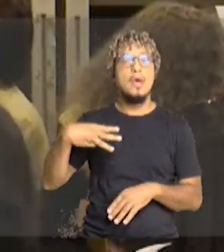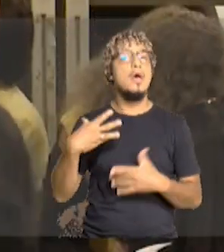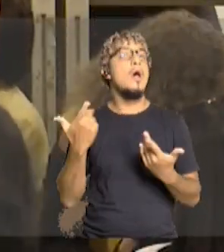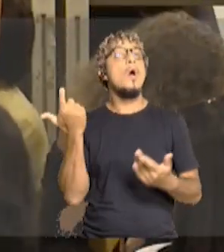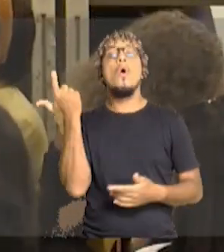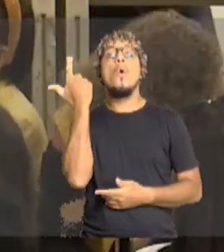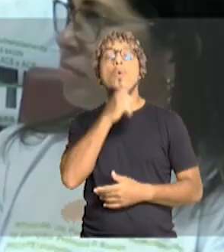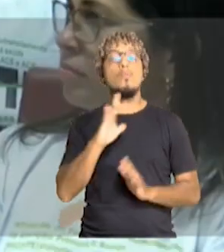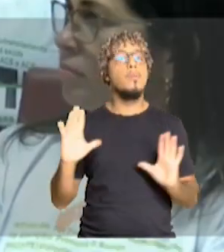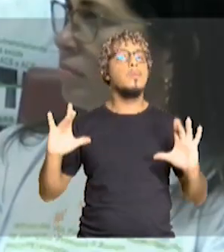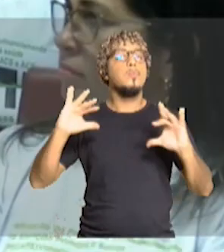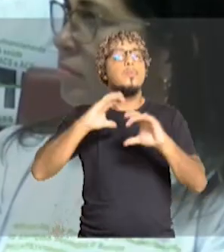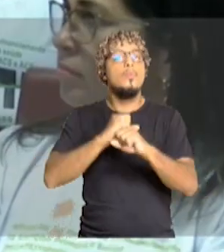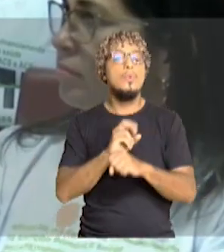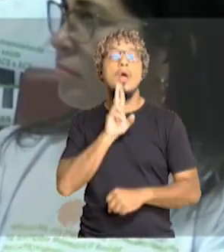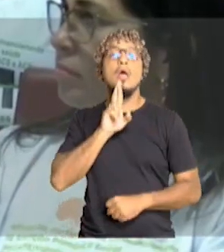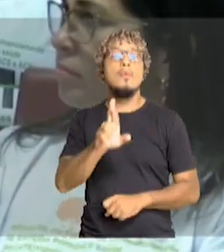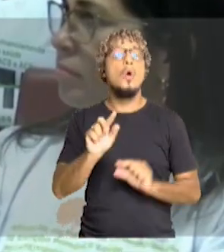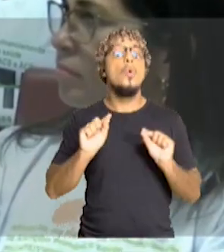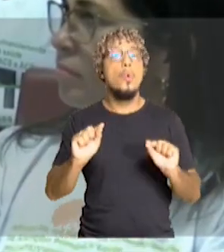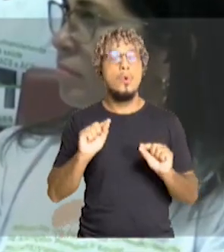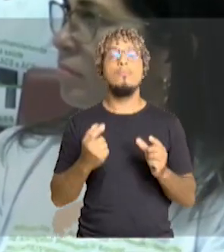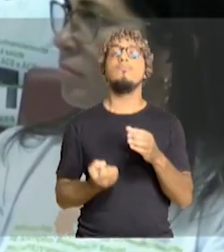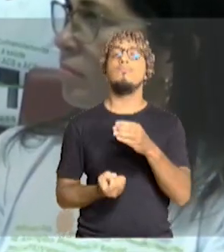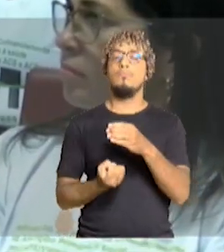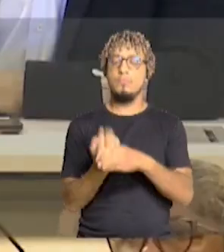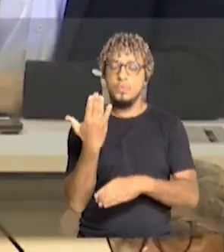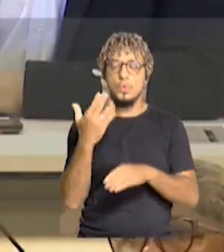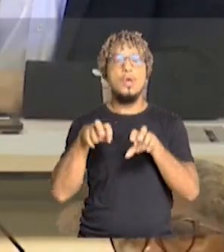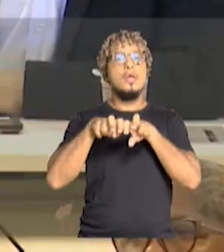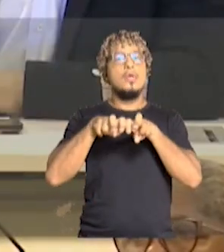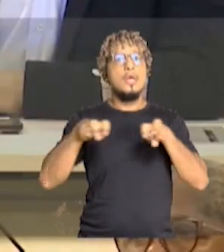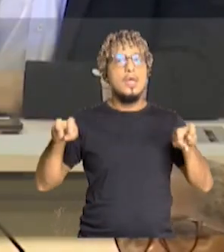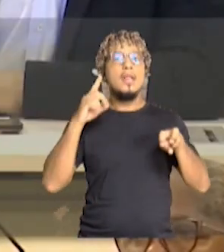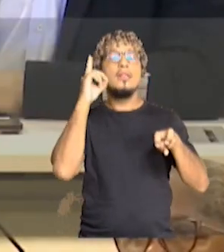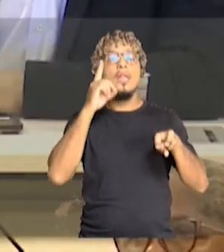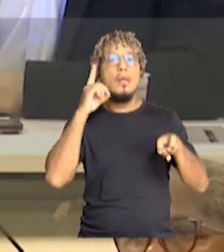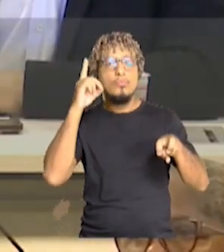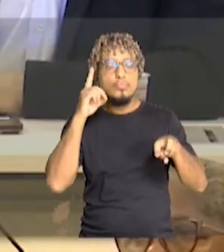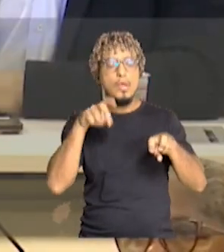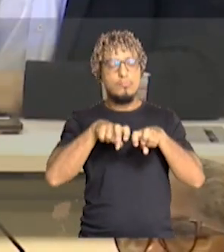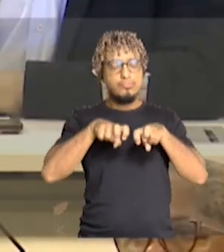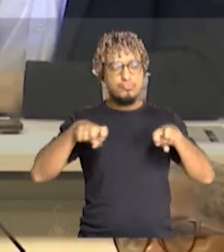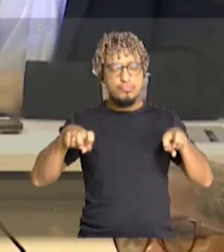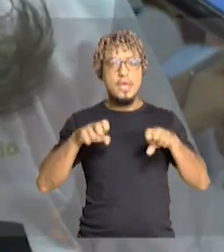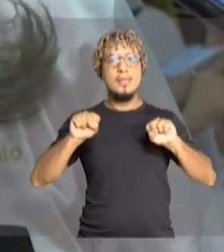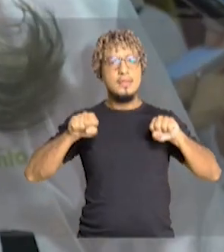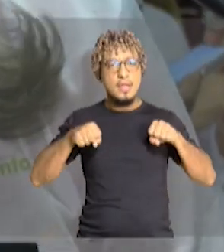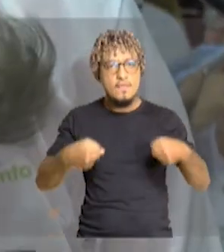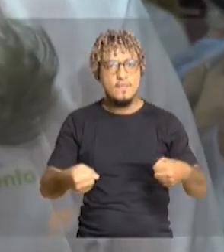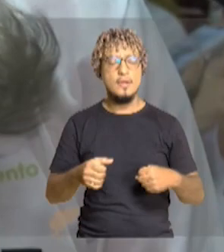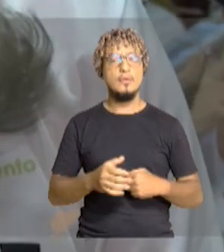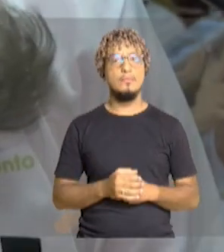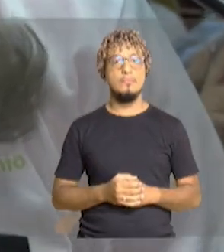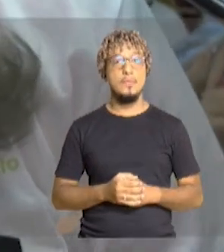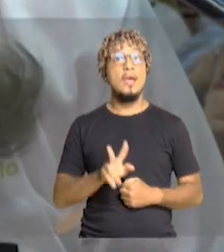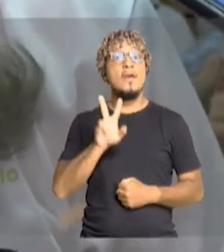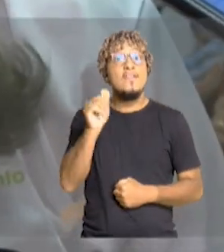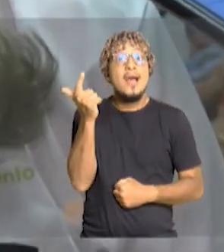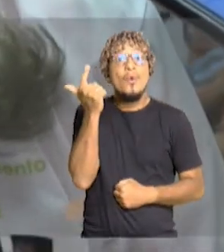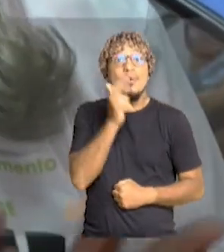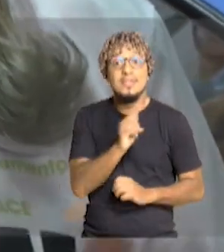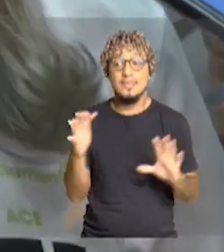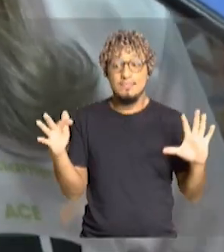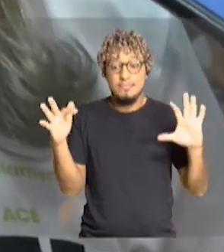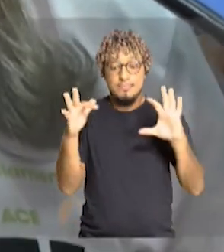resultado dessa reunião foi instalada a frente parlamentar em defesa dessa categoria profissional é a ponte que